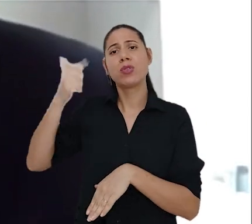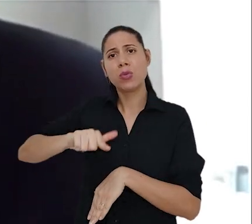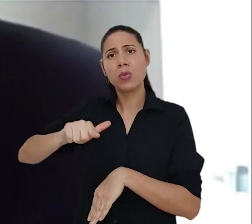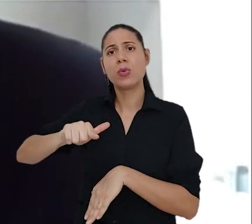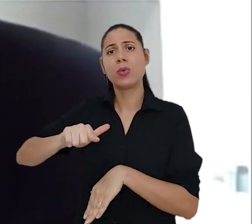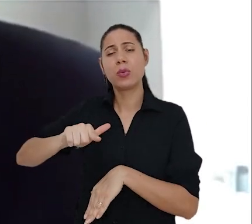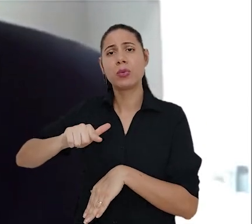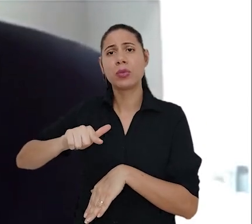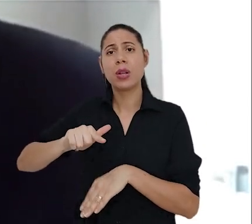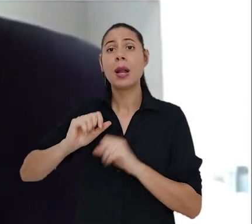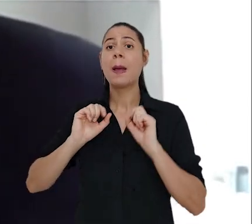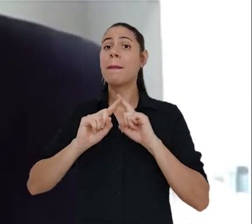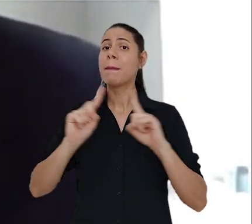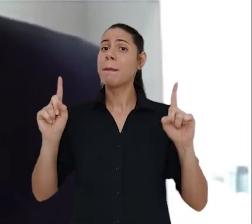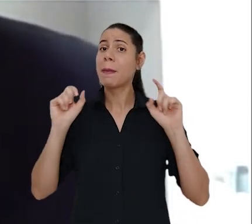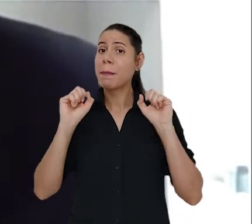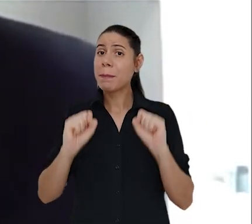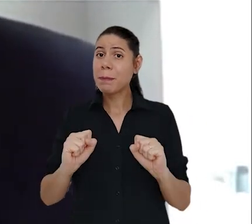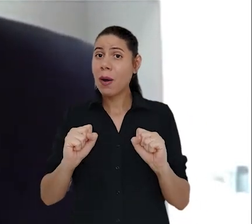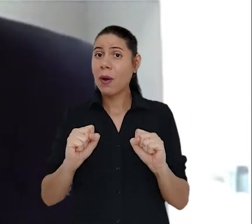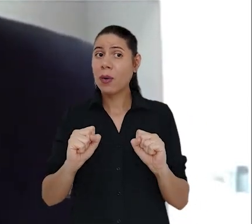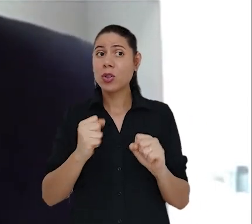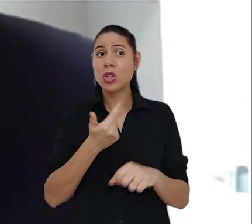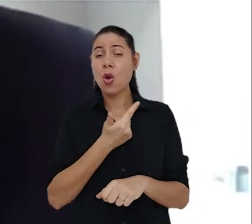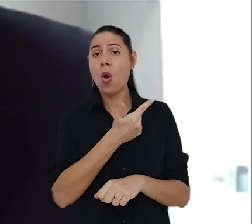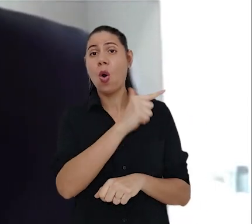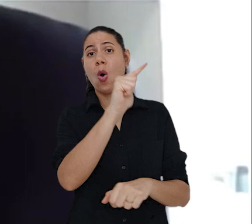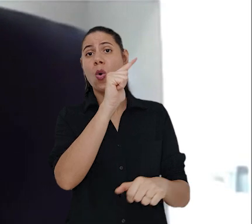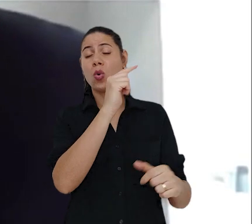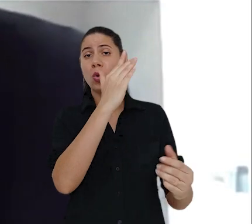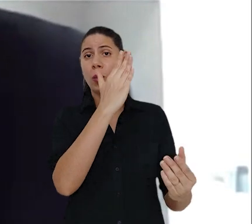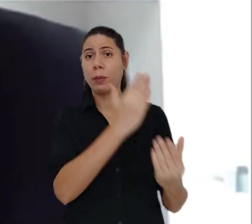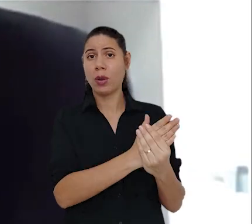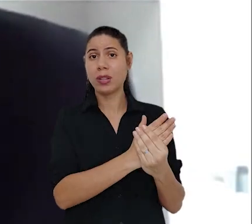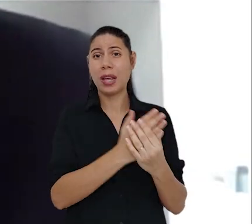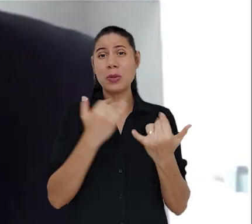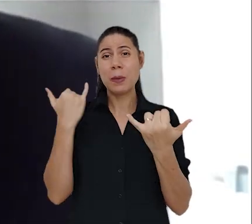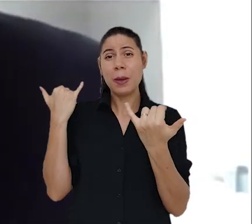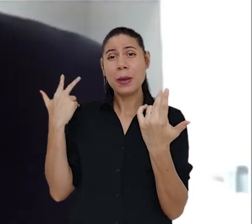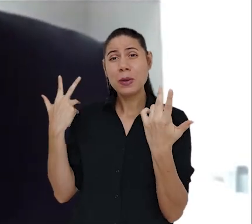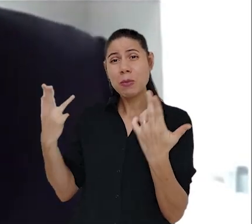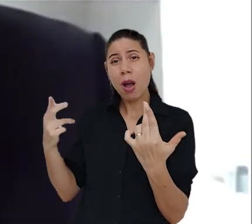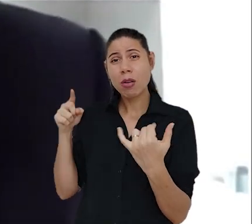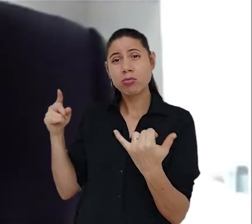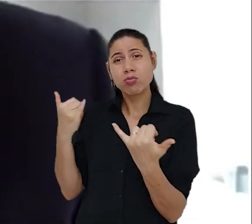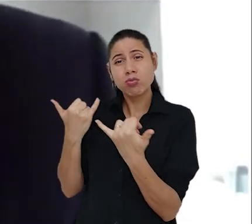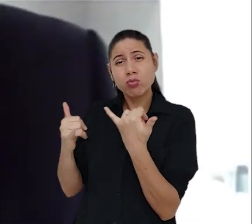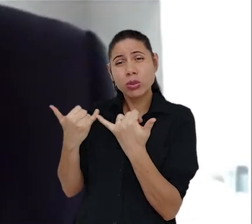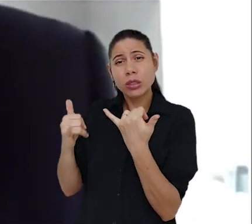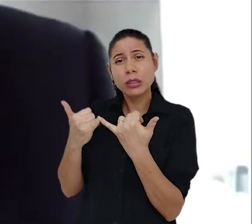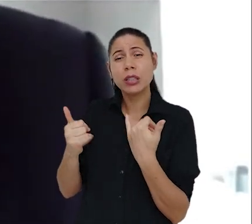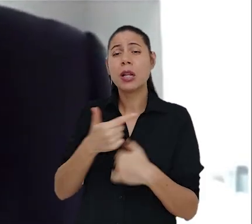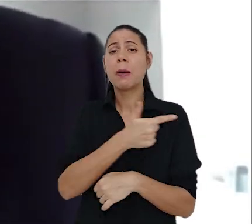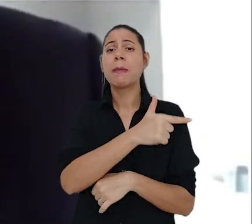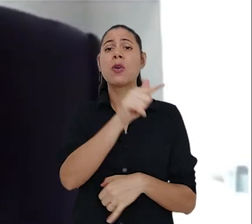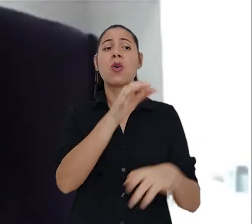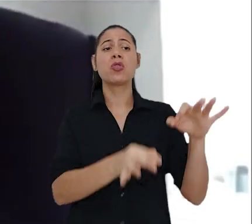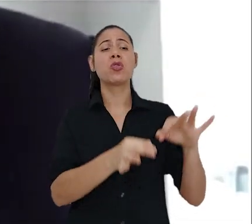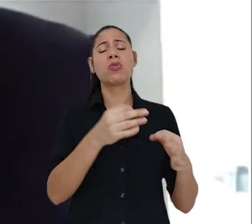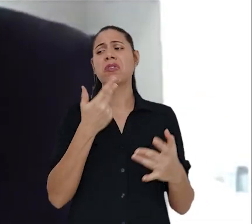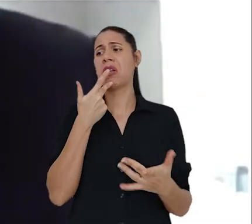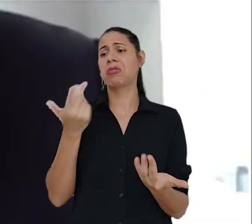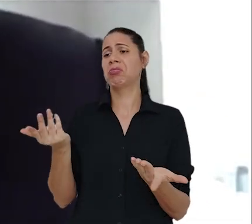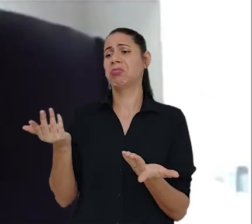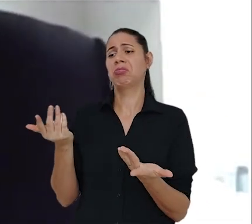determinasse a remarcação da prova. E pode ter um outro processo, uma situação idêntica, em que um outro magistrado tenha outro